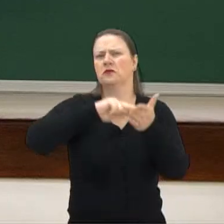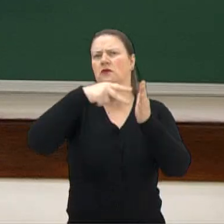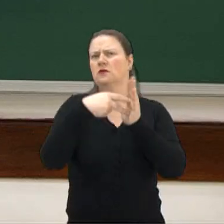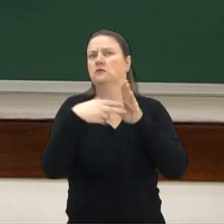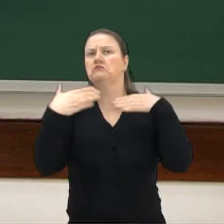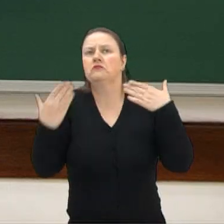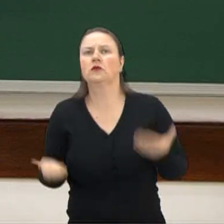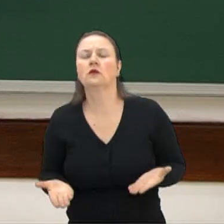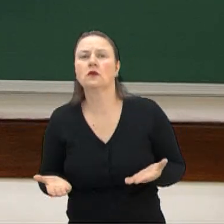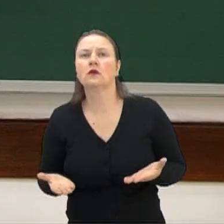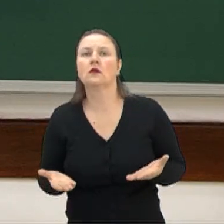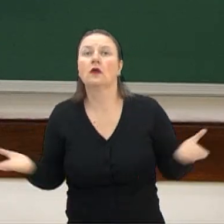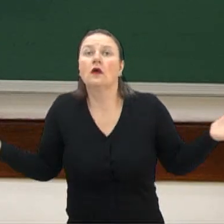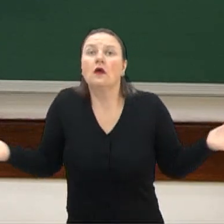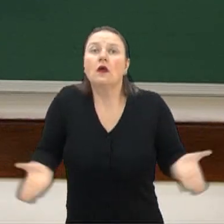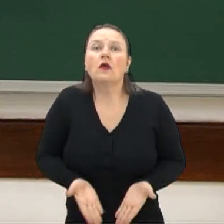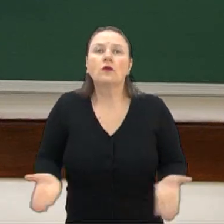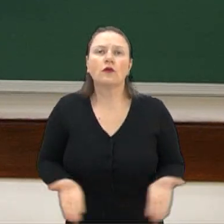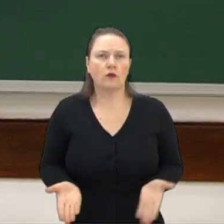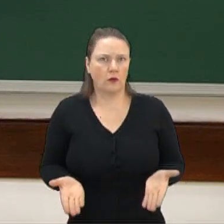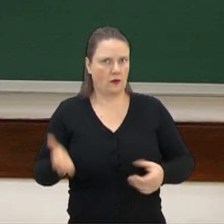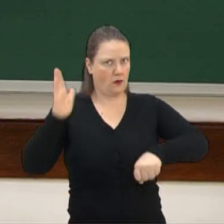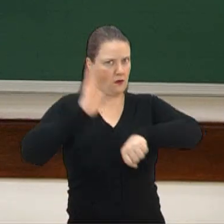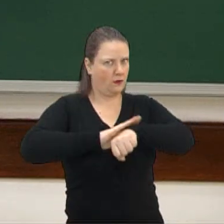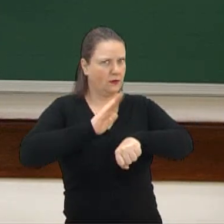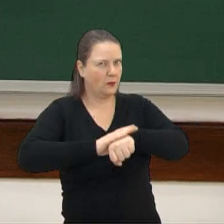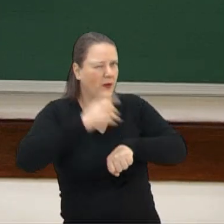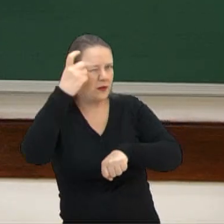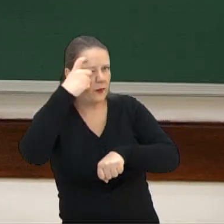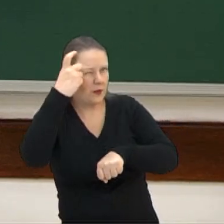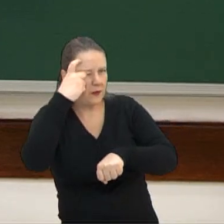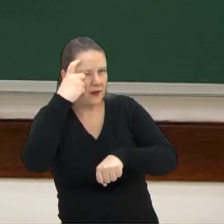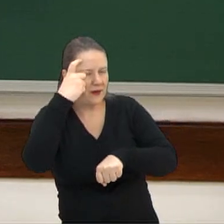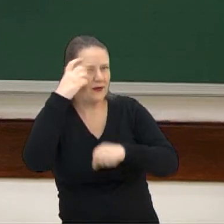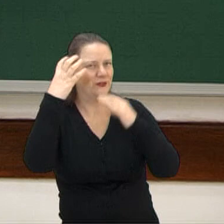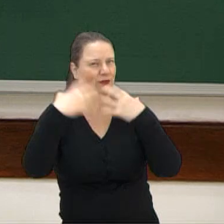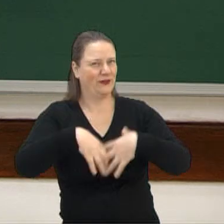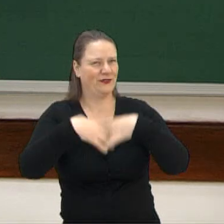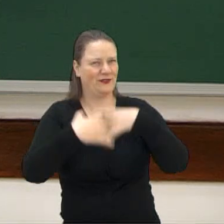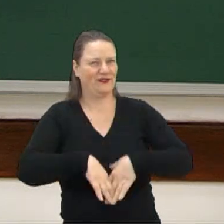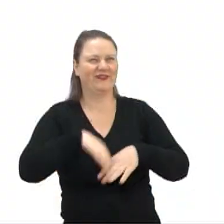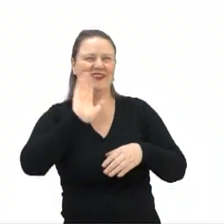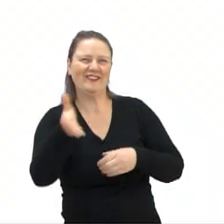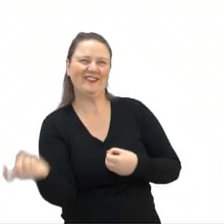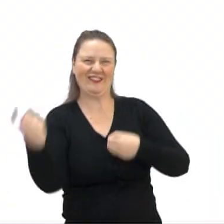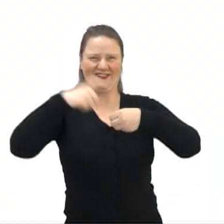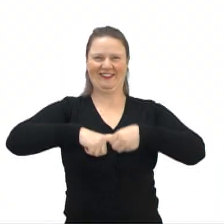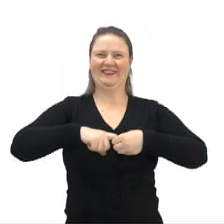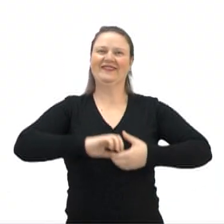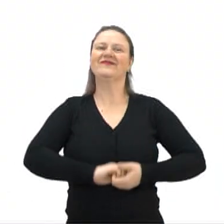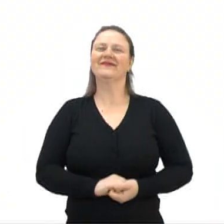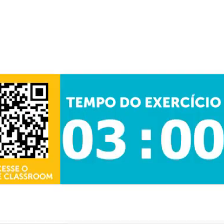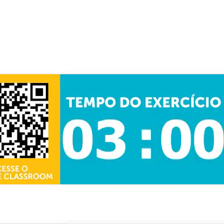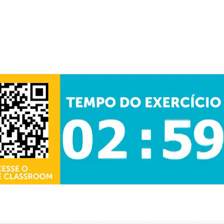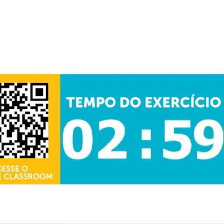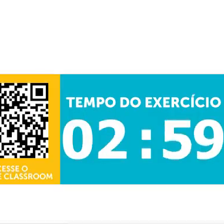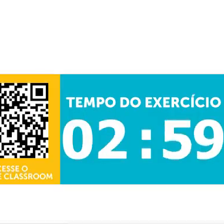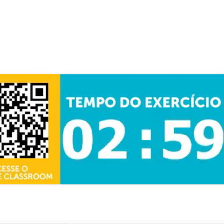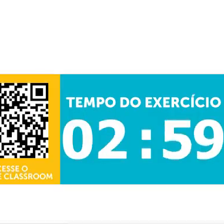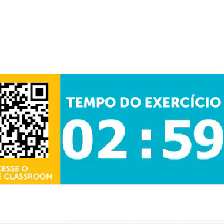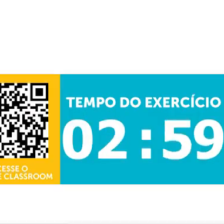quer dizer atualmente? Um tempinho para vocês pensarem sobre isso e eu volto para a gente continuar.